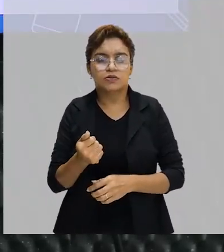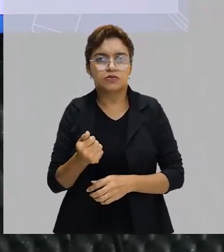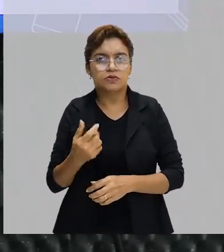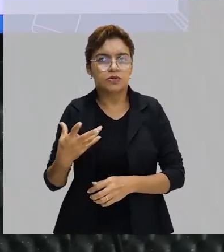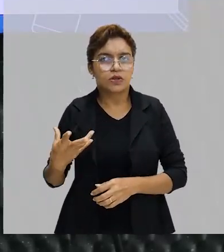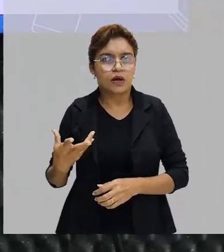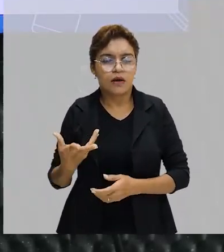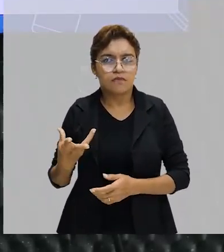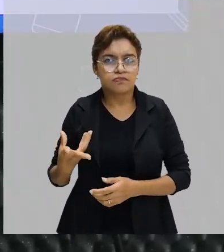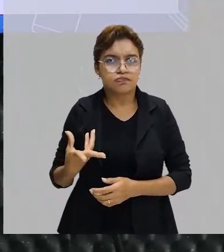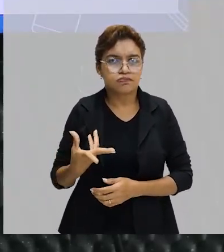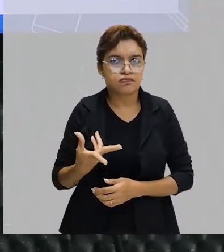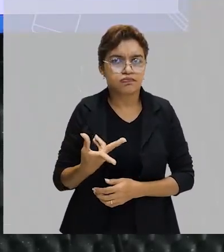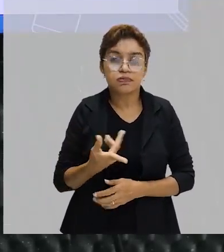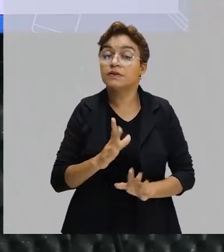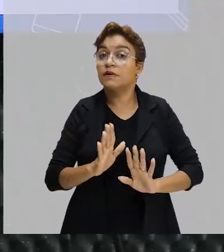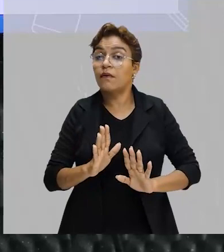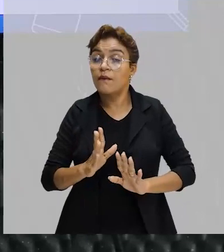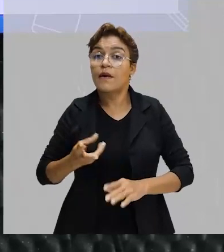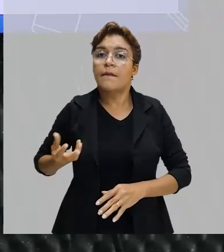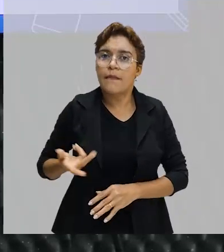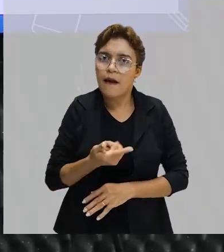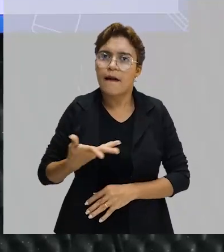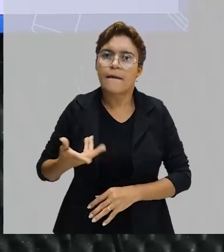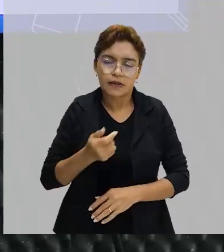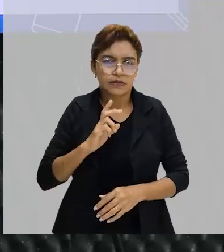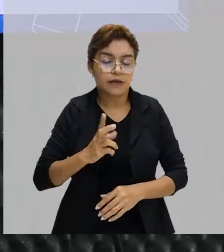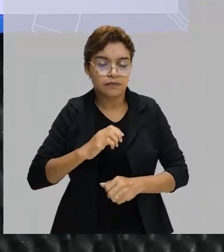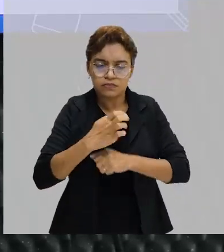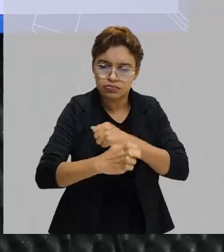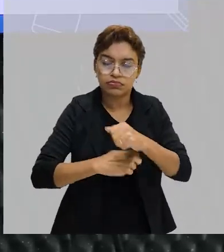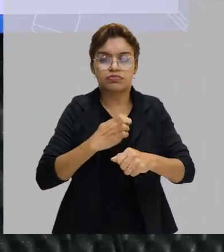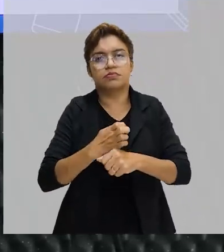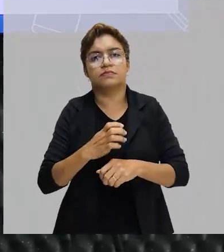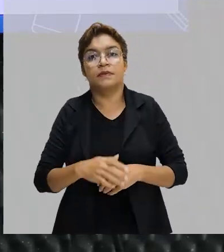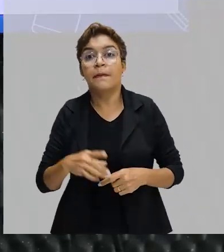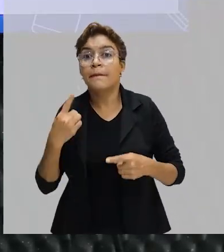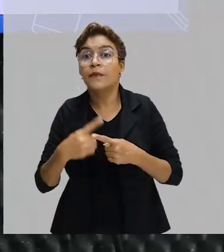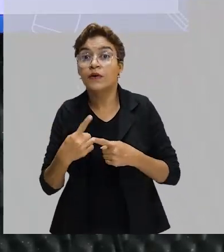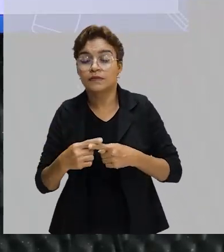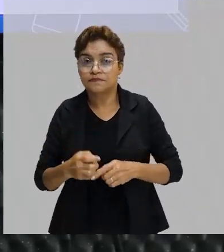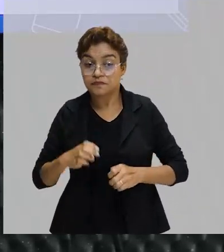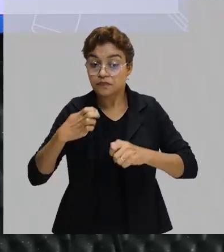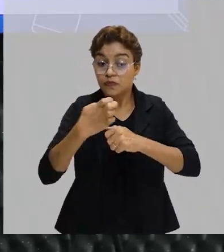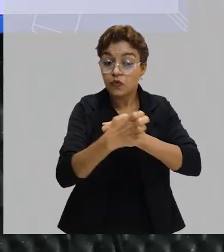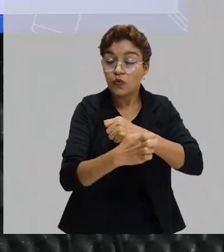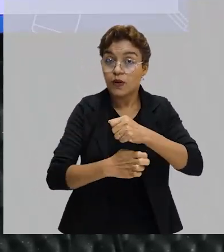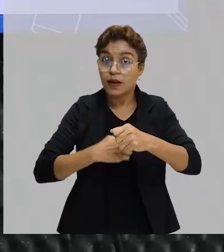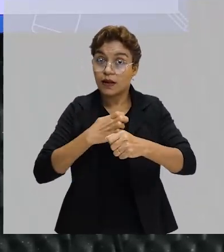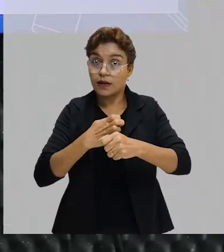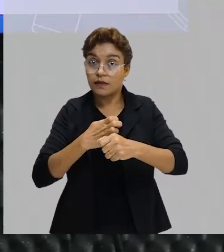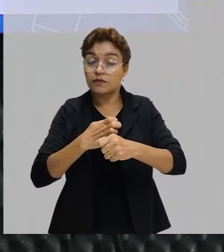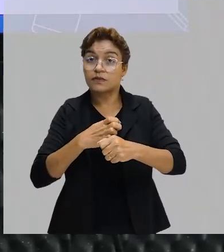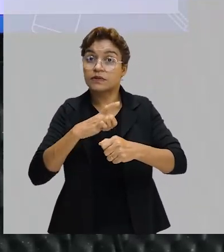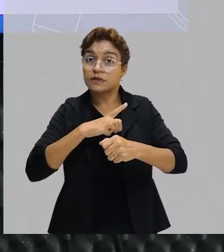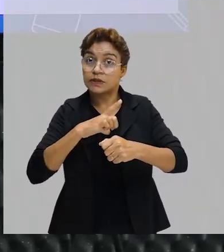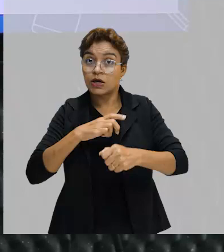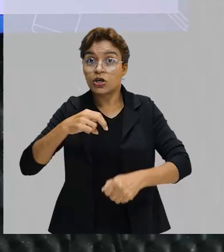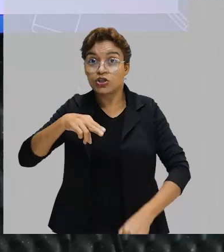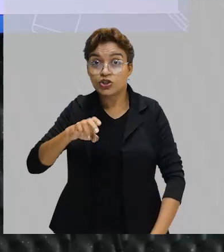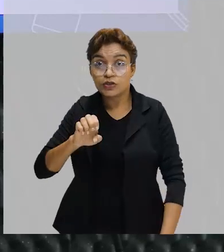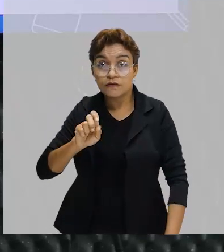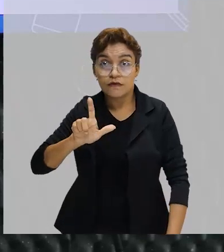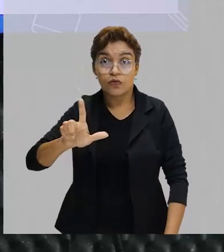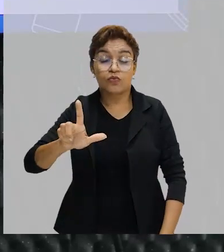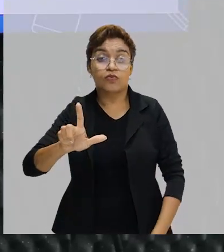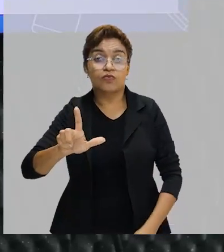coisas ruins acontecem. Bom, por que isso não acontece, turminha? Porque o elétron, dentro de um nível,